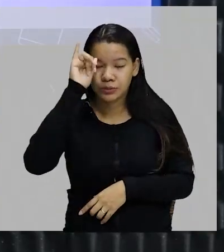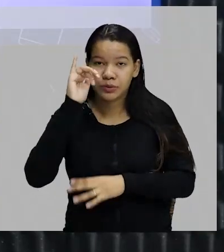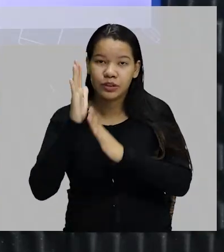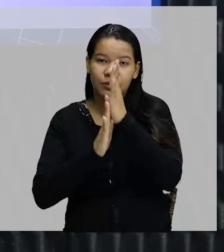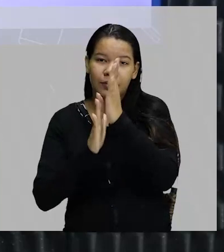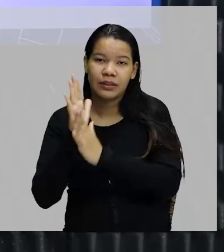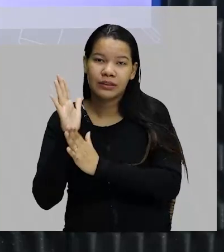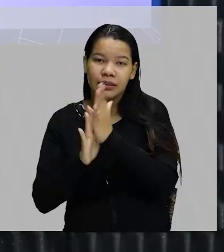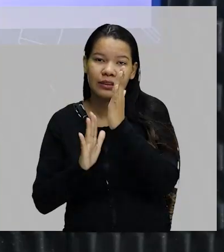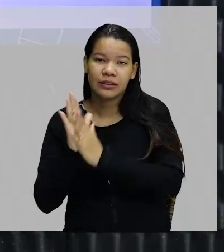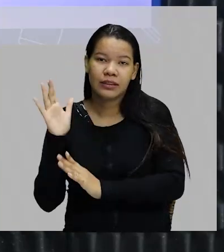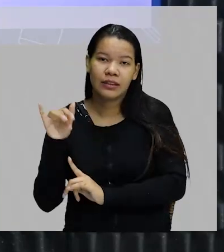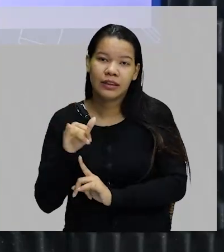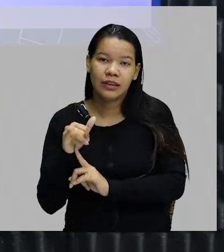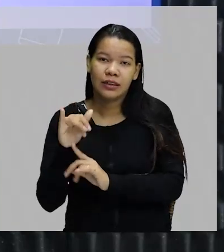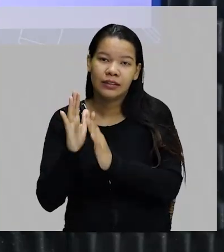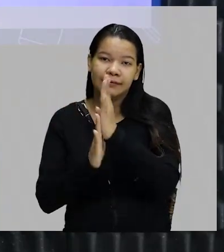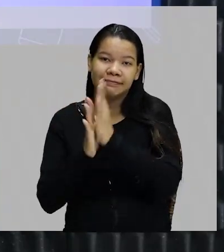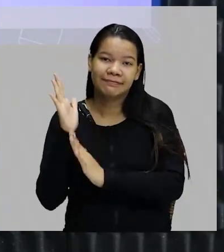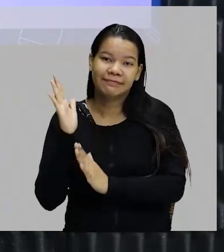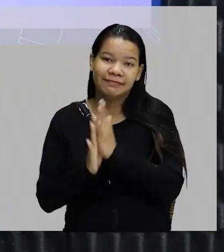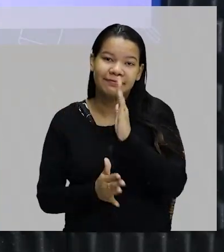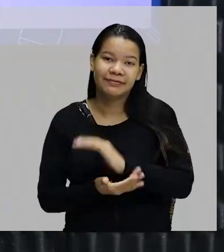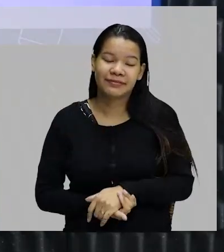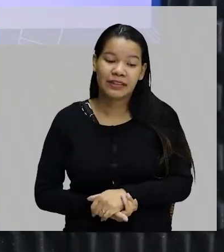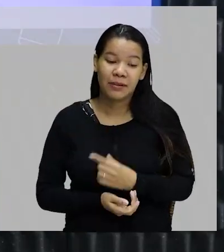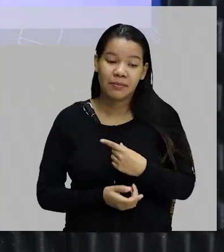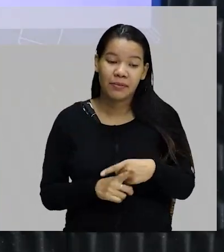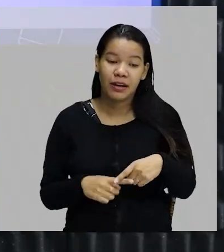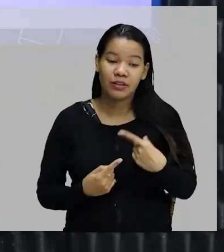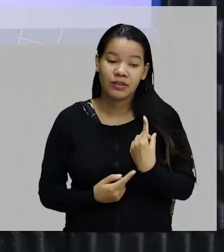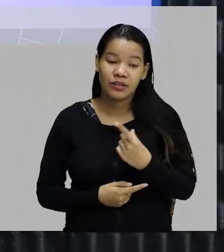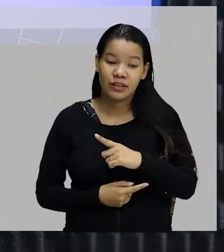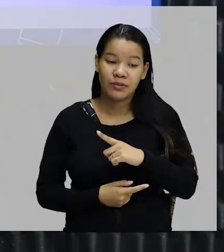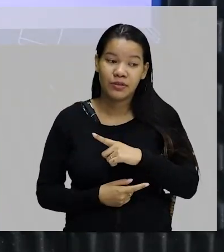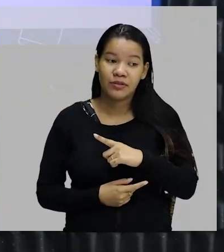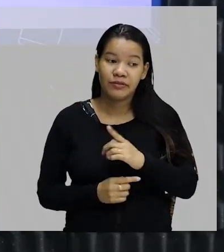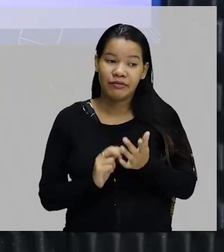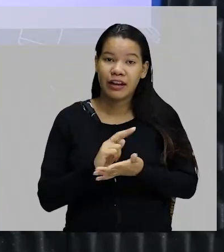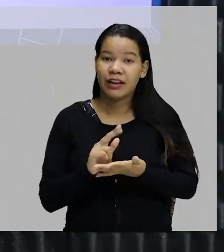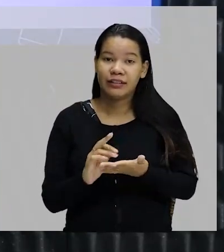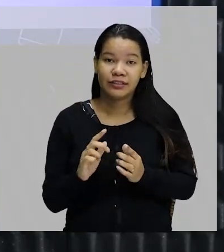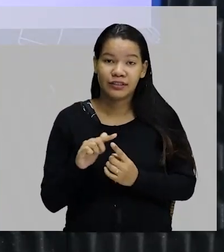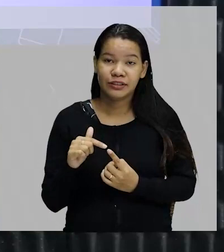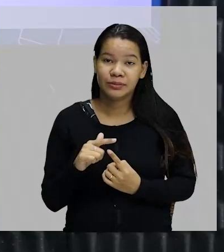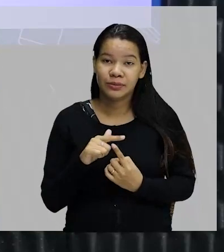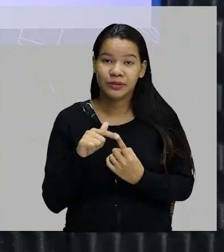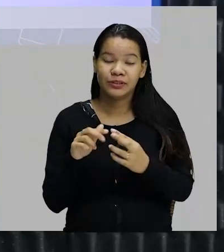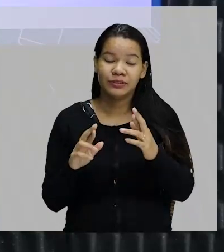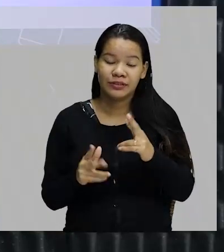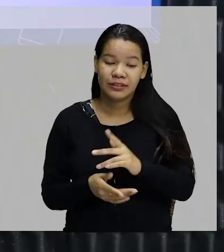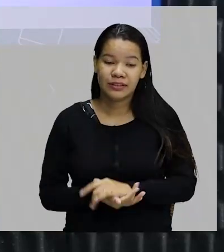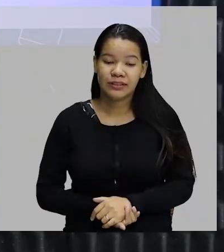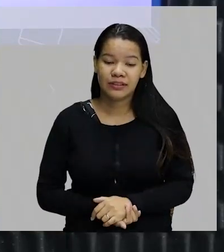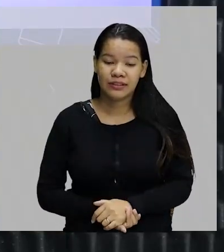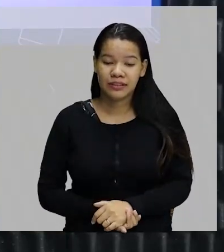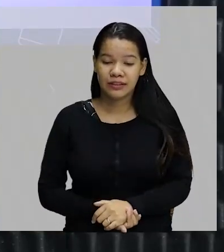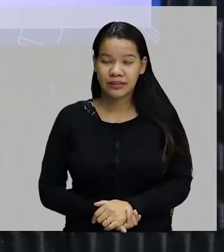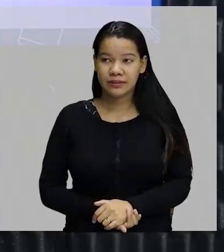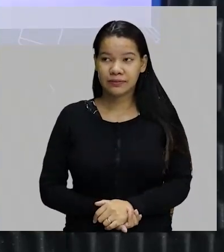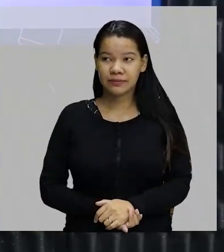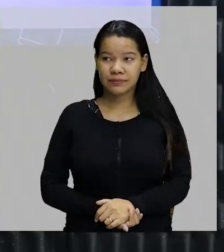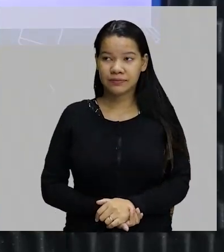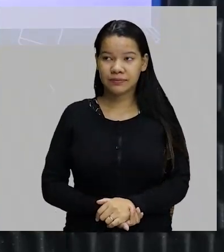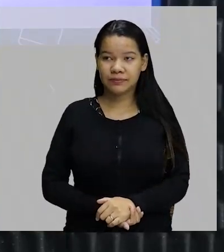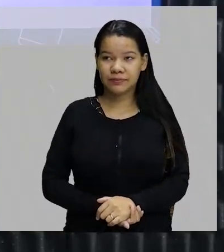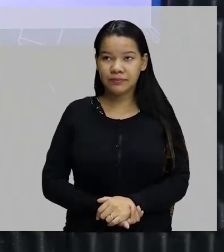são os que os indivíduos utilizam ali as matracas. Mas temos o boi de zabumba. Alguns utilizam aquela vara ali, ó.